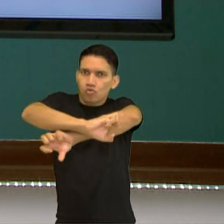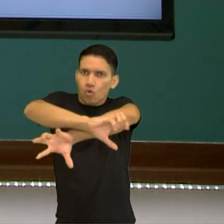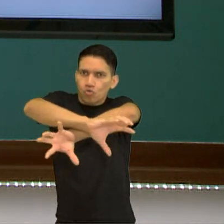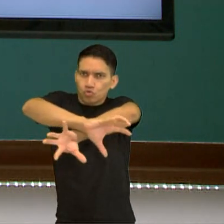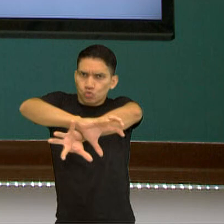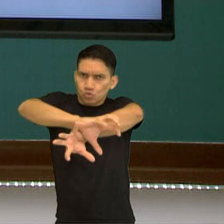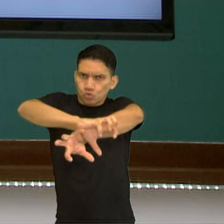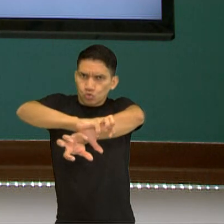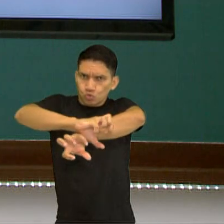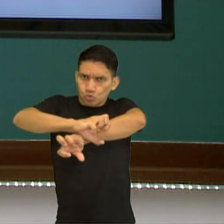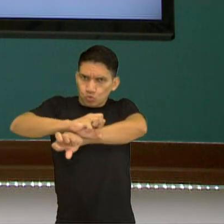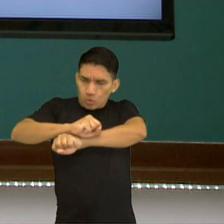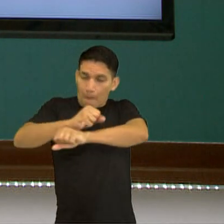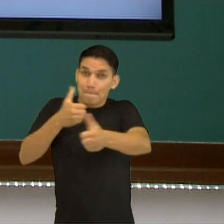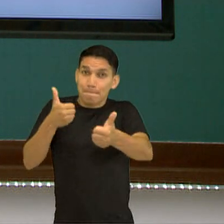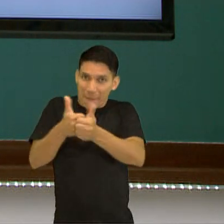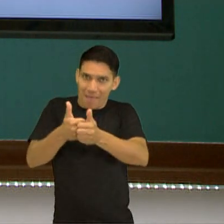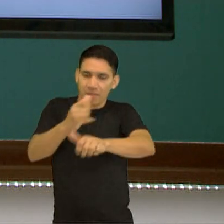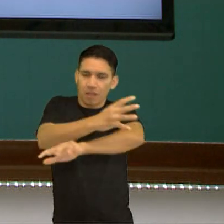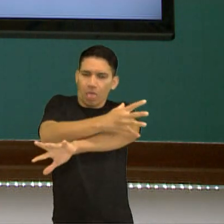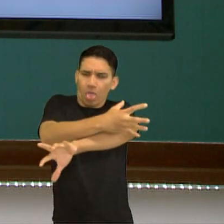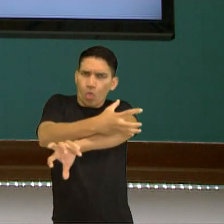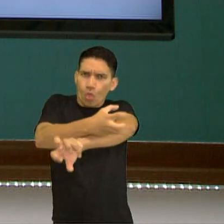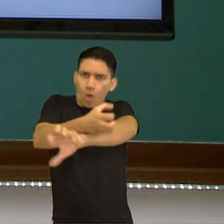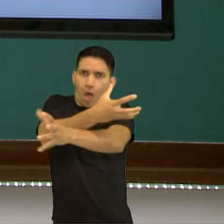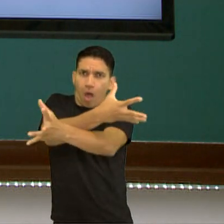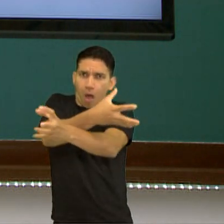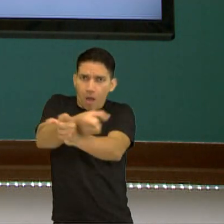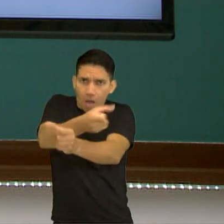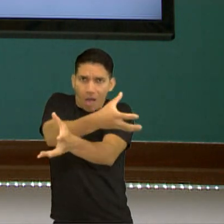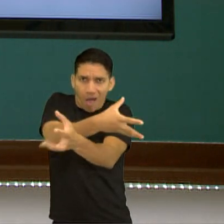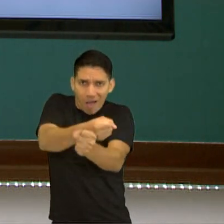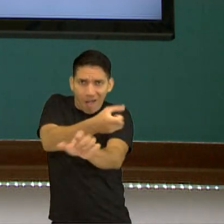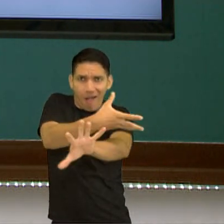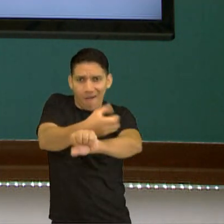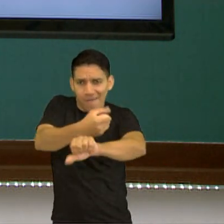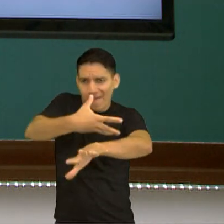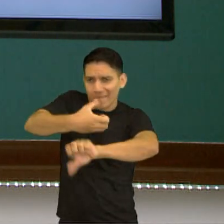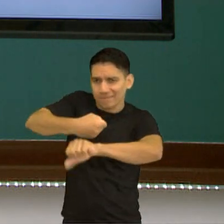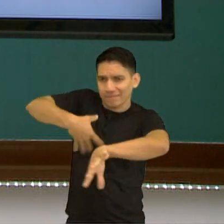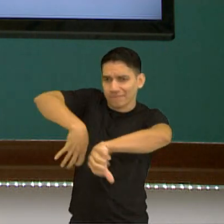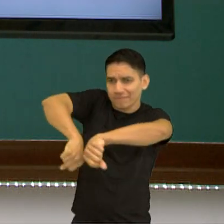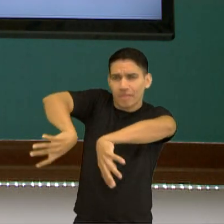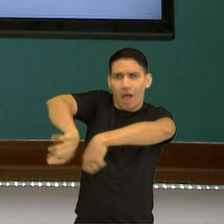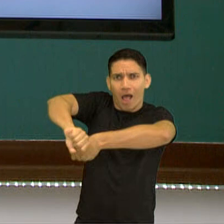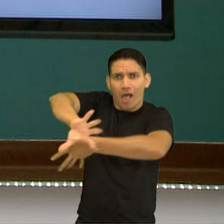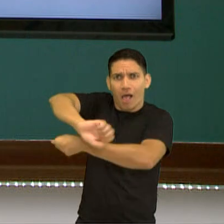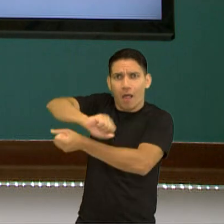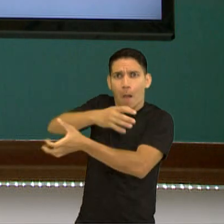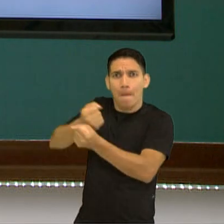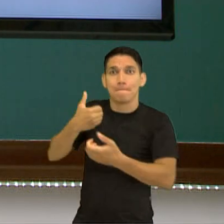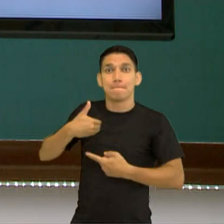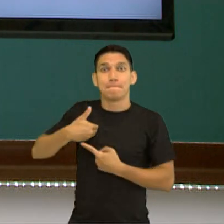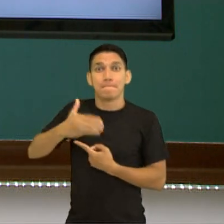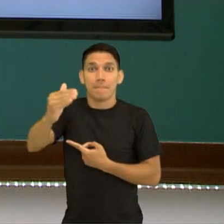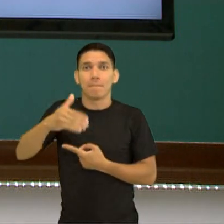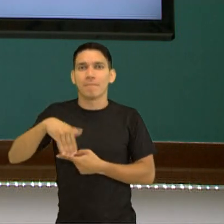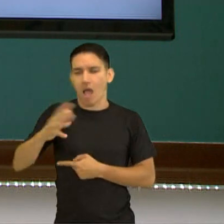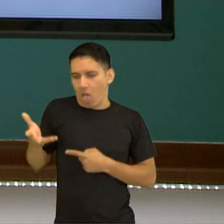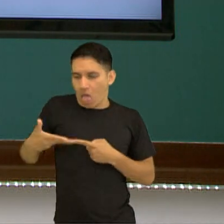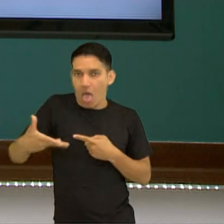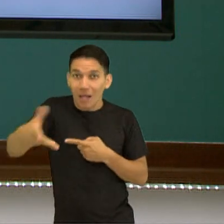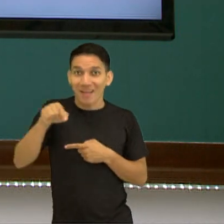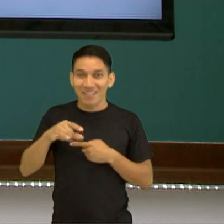se condensando, foram se aproximando, foram se atraindo, eles foram ficando cada vez mais rápido. Então esse processo